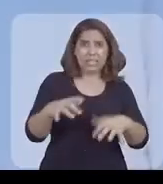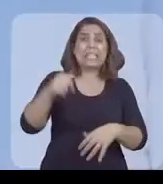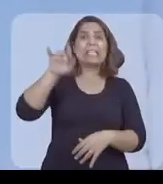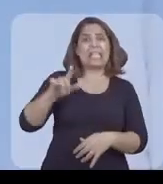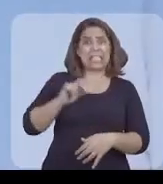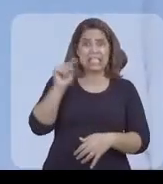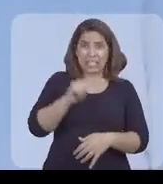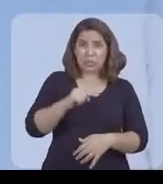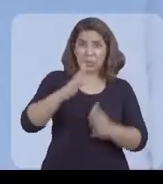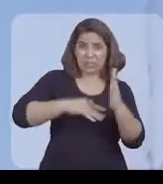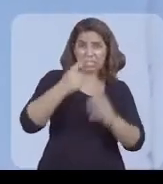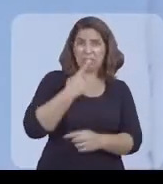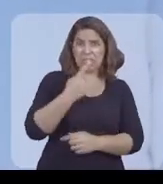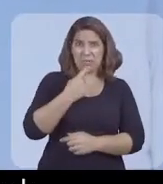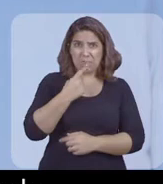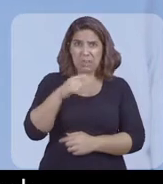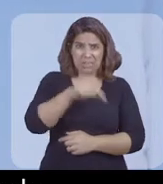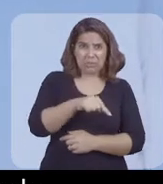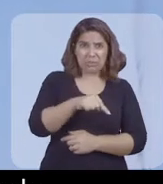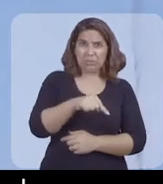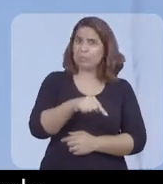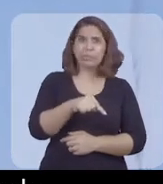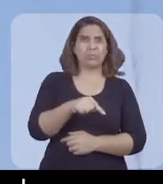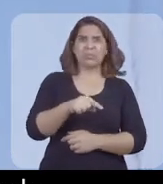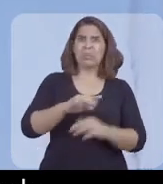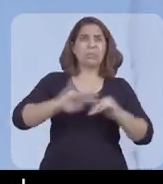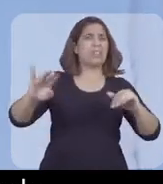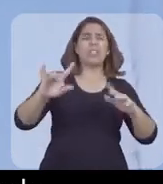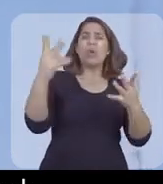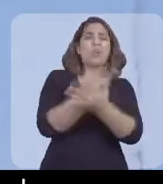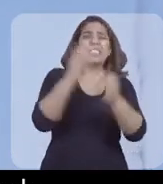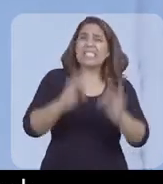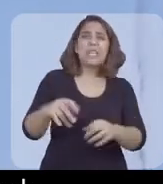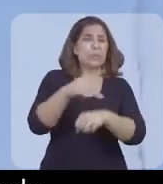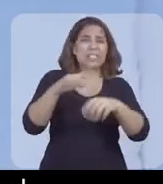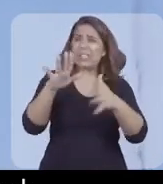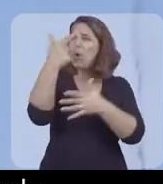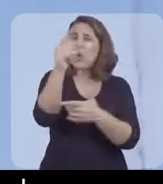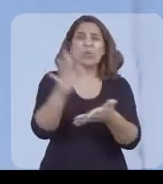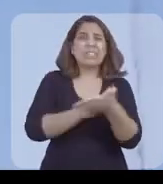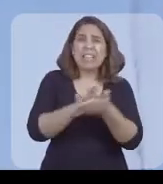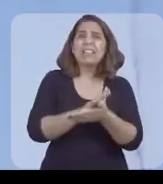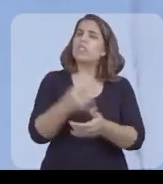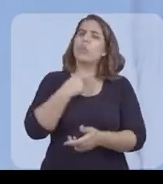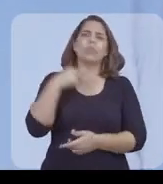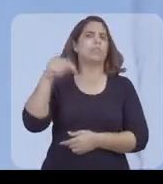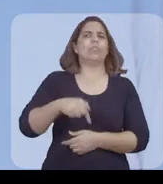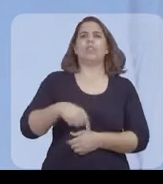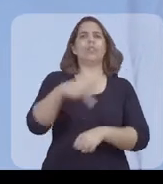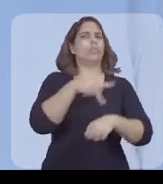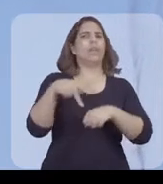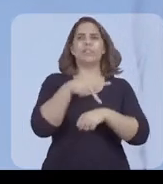país. Quem tem essa tendência de pintar de vermelho, essa ideologia nefasta que não deu certo em lugar nenhum no mundo, não podemos ter